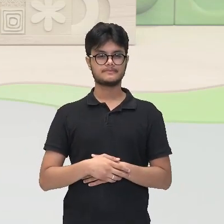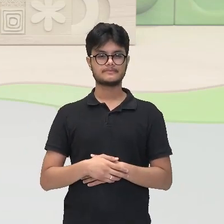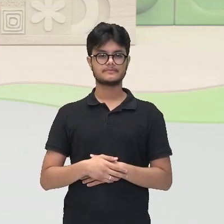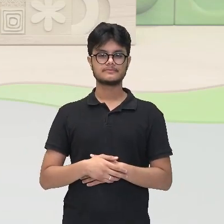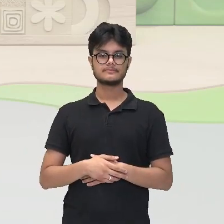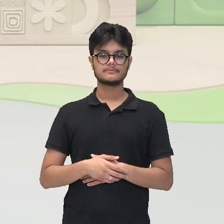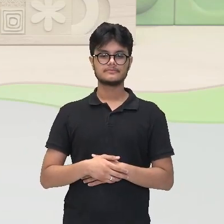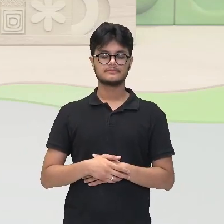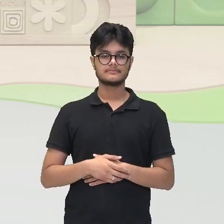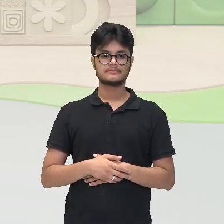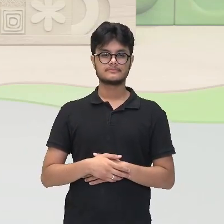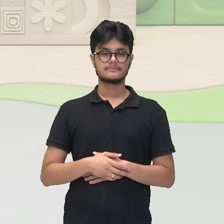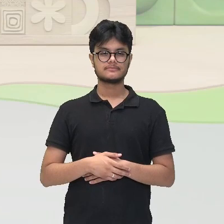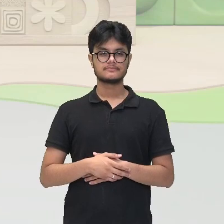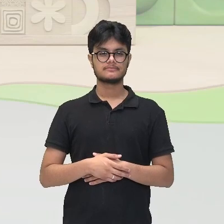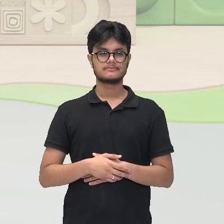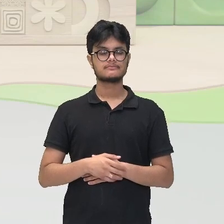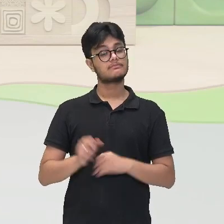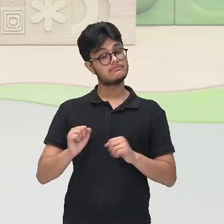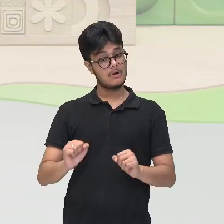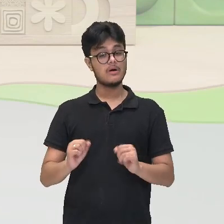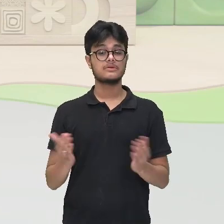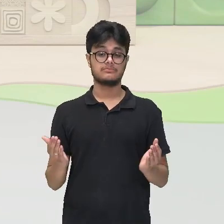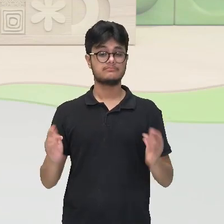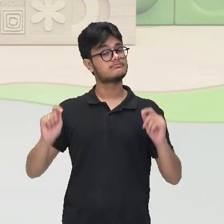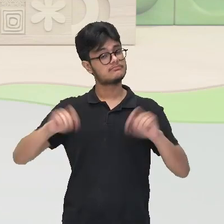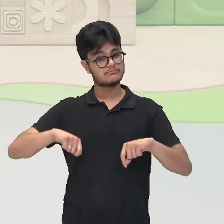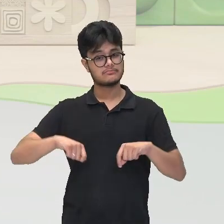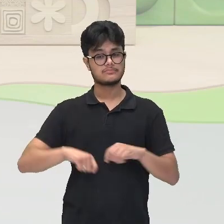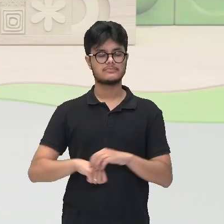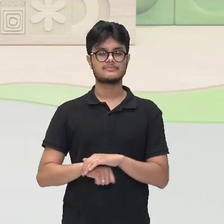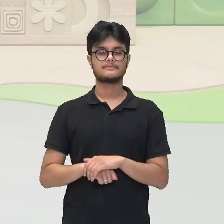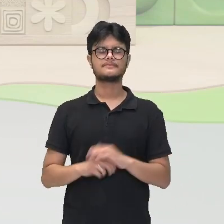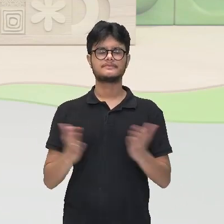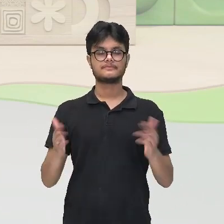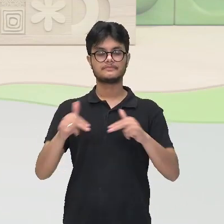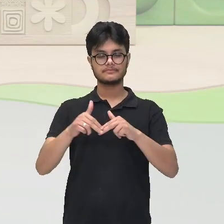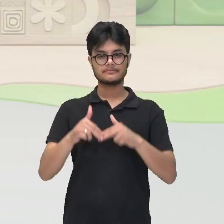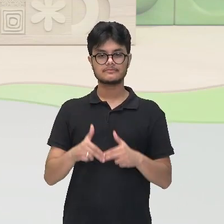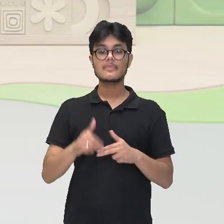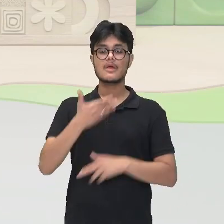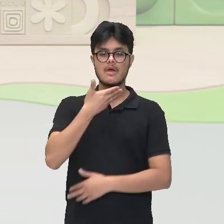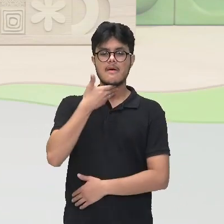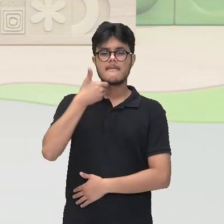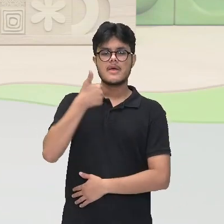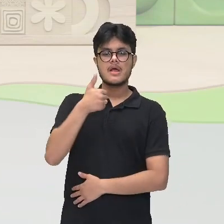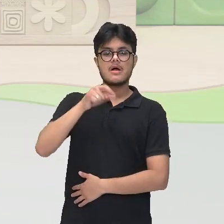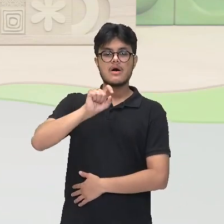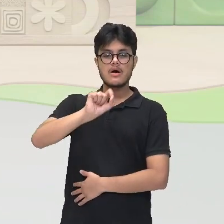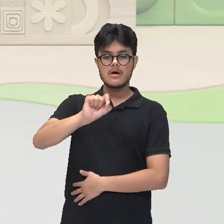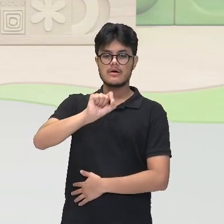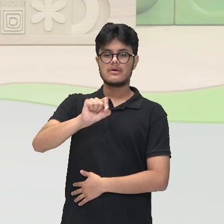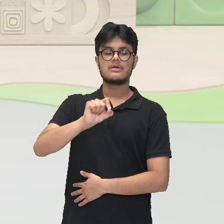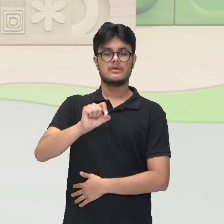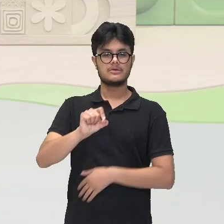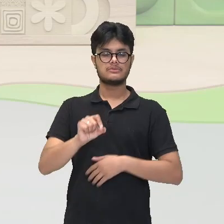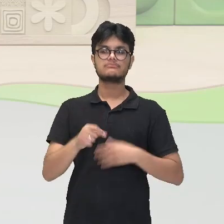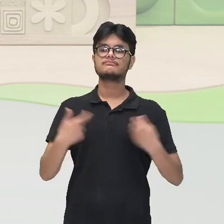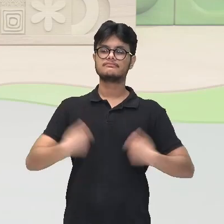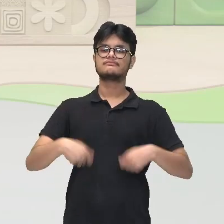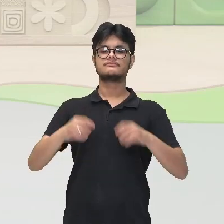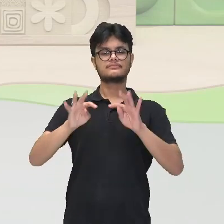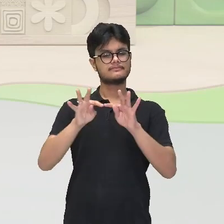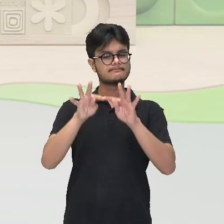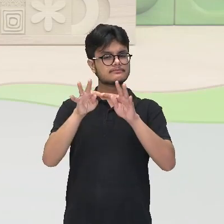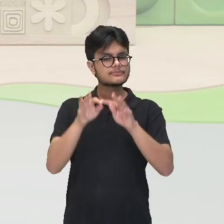Muito menos casos, mas existe a possibilidade. Então, a melhor maneira é que ambos, tanto